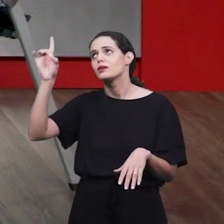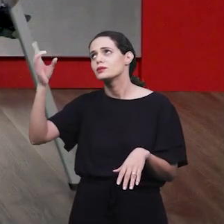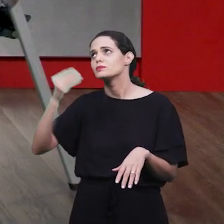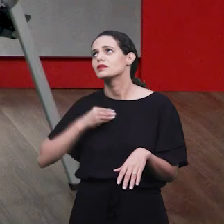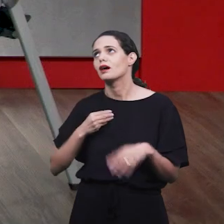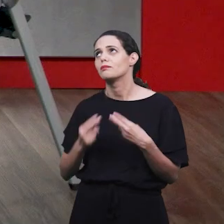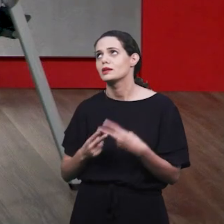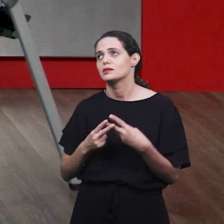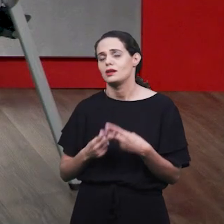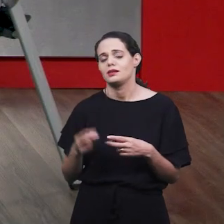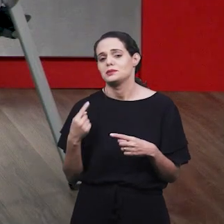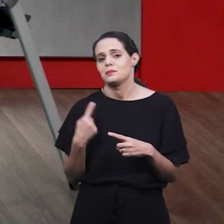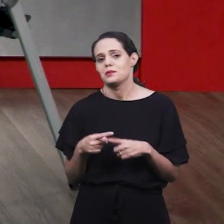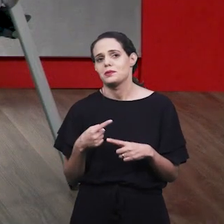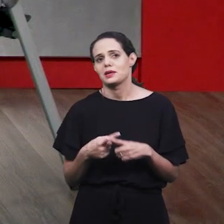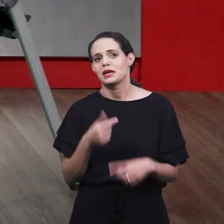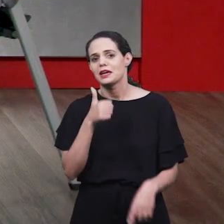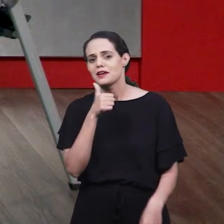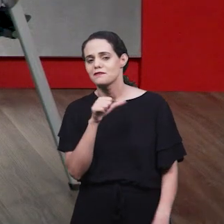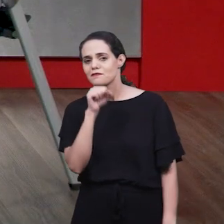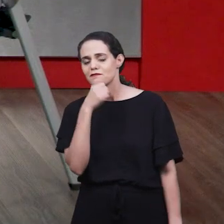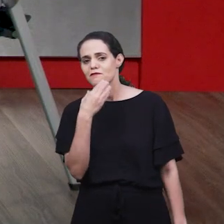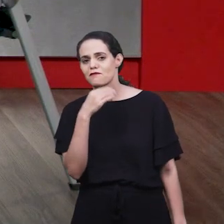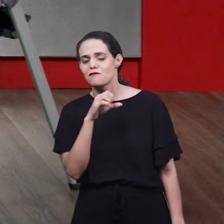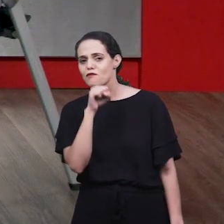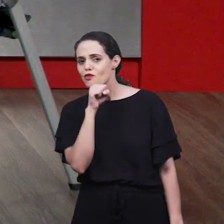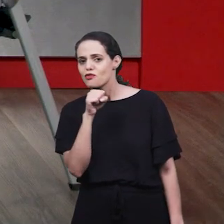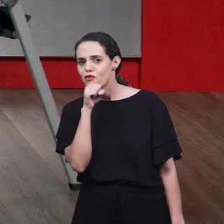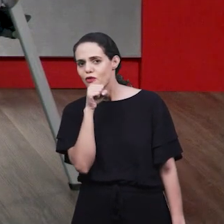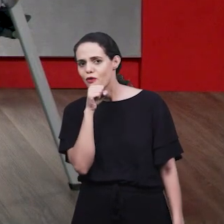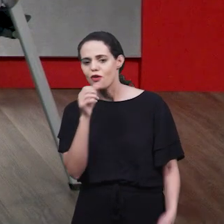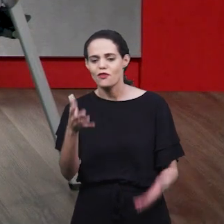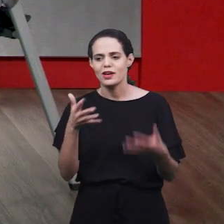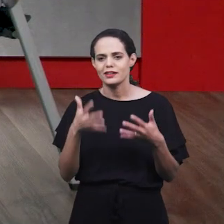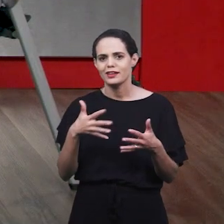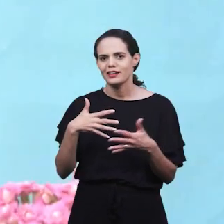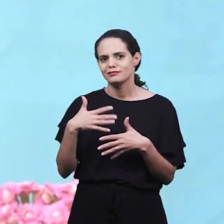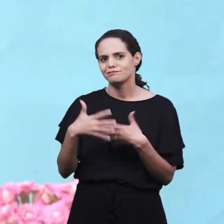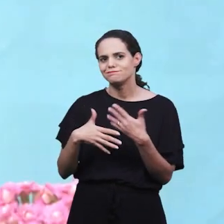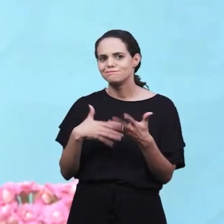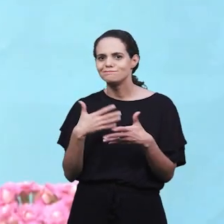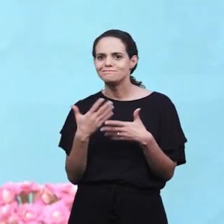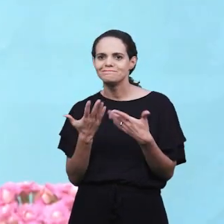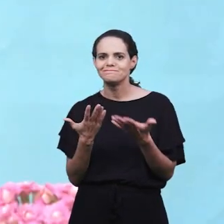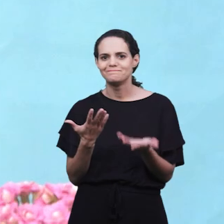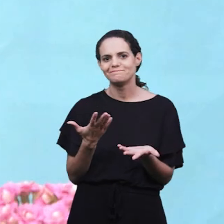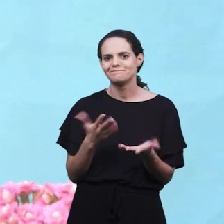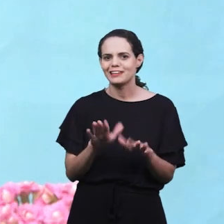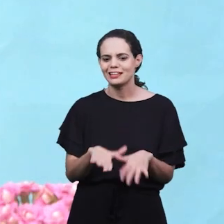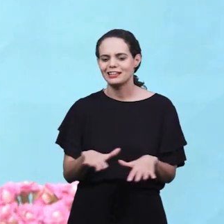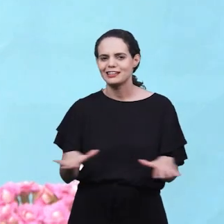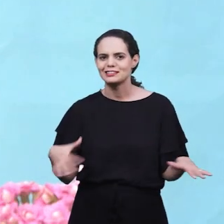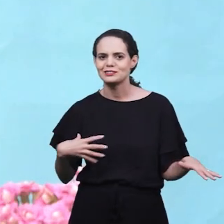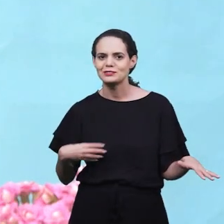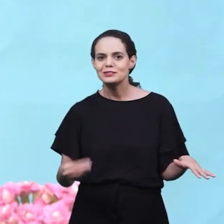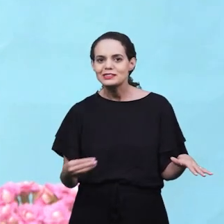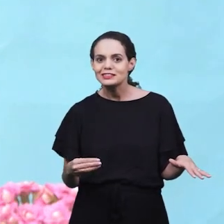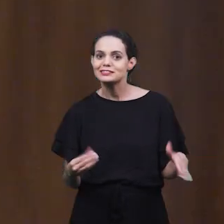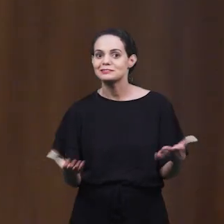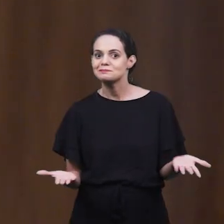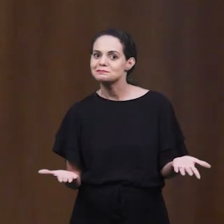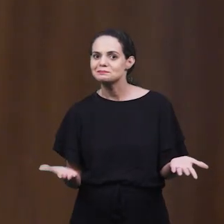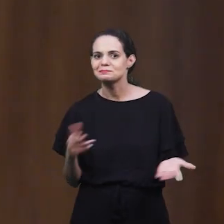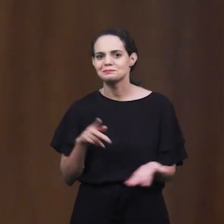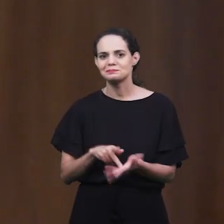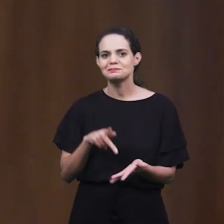avós vão ter essa interferência na alimentação ou na criação dos filhos. É verdade,